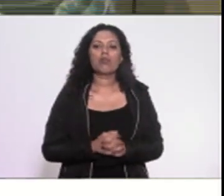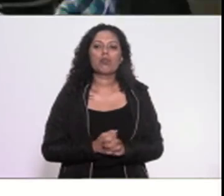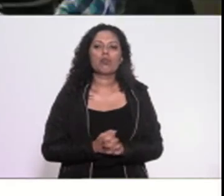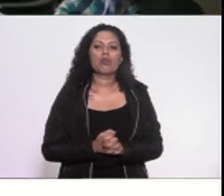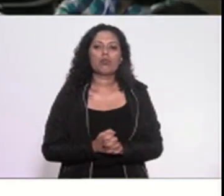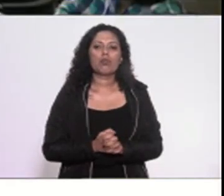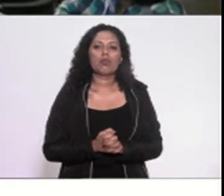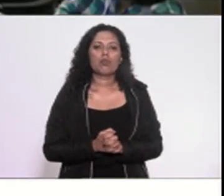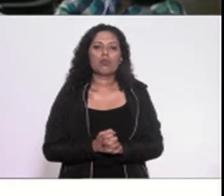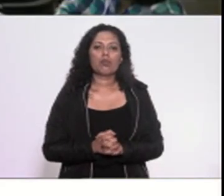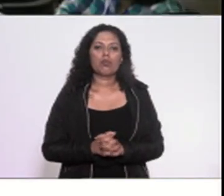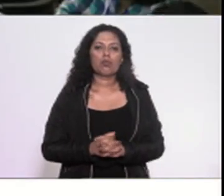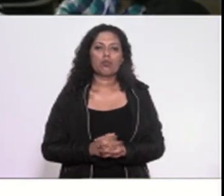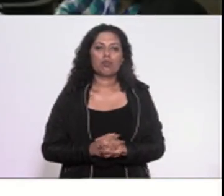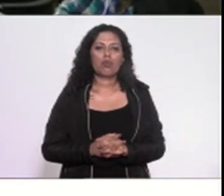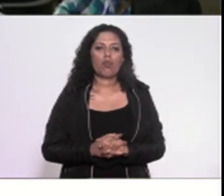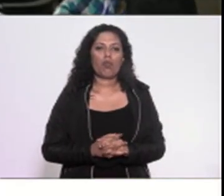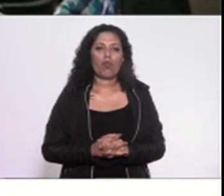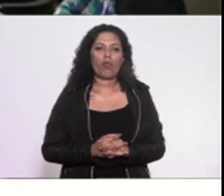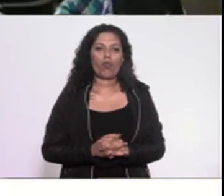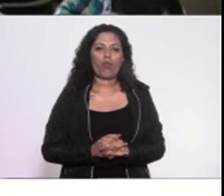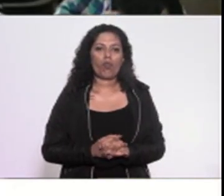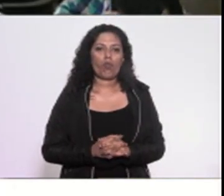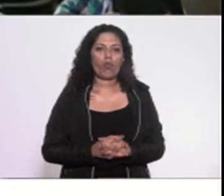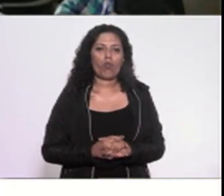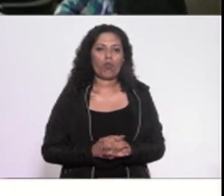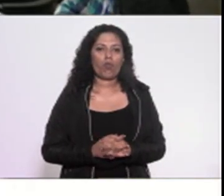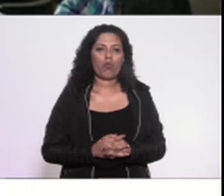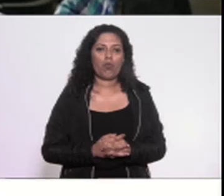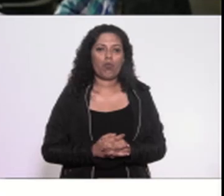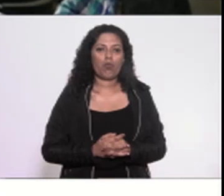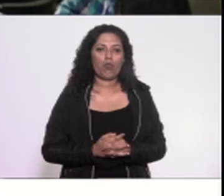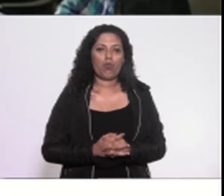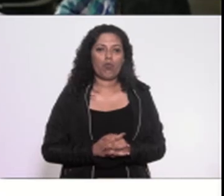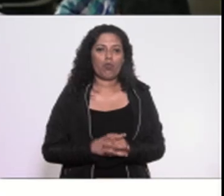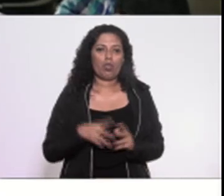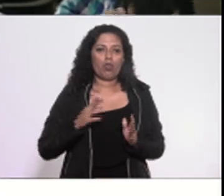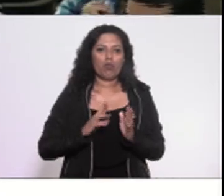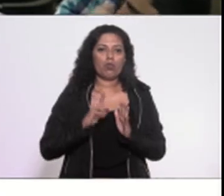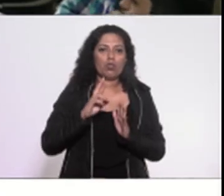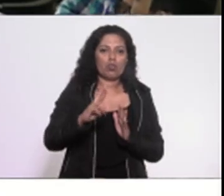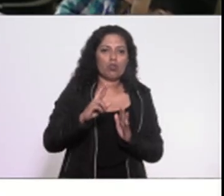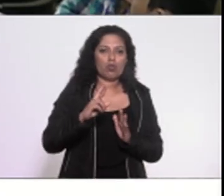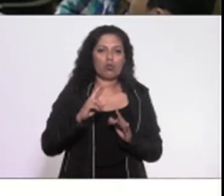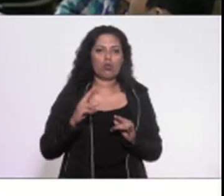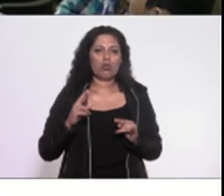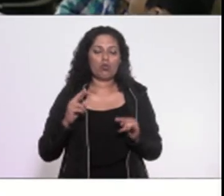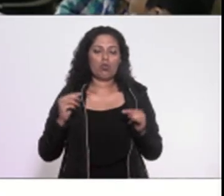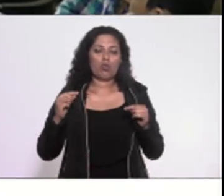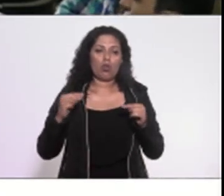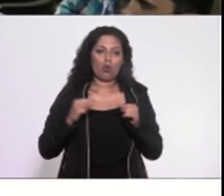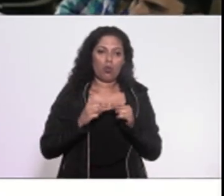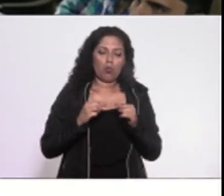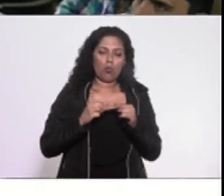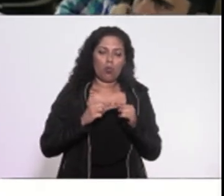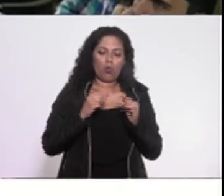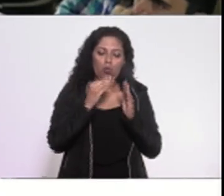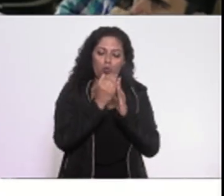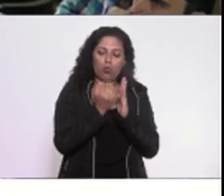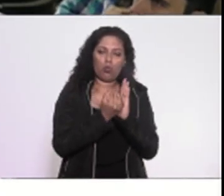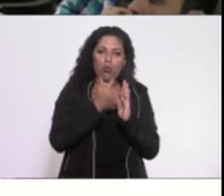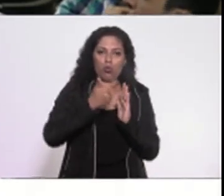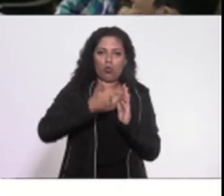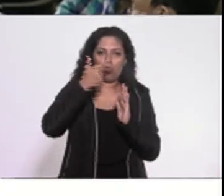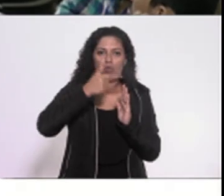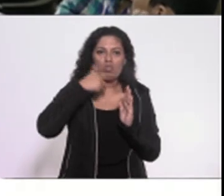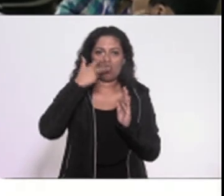gostaria, até para responder, Deputada Hoje não. Zeidane. responder nesse ponto, seria o ponto 12 das recomendações, que